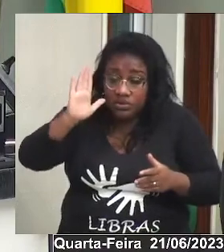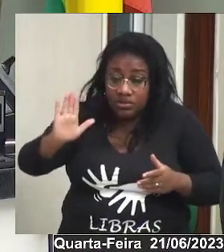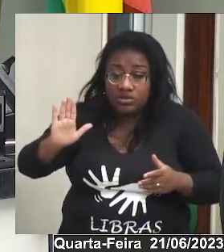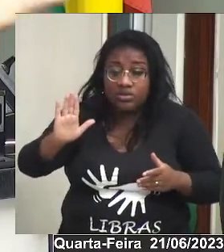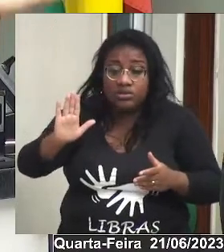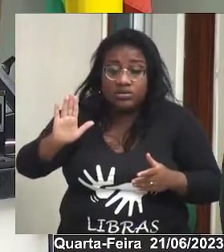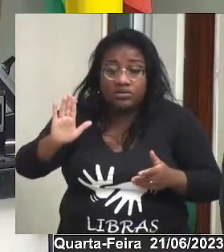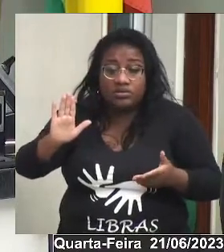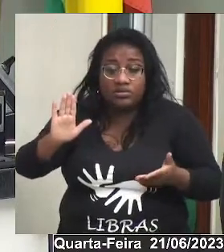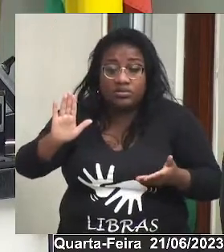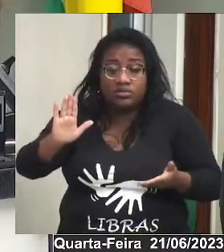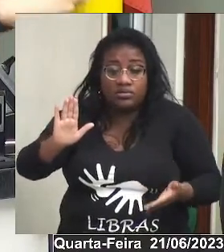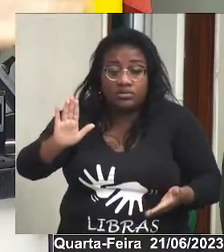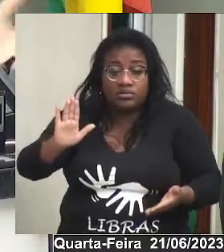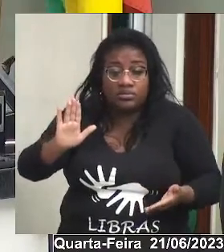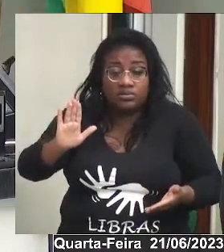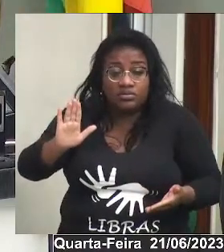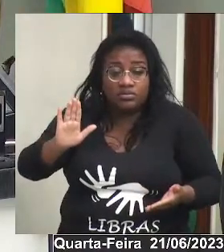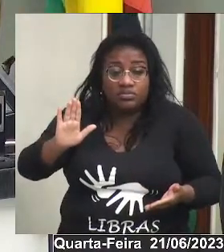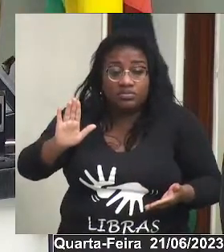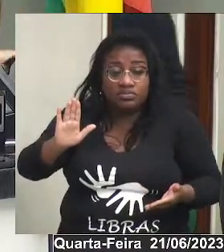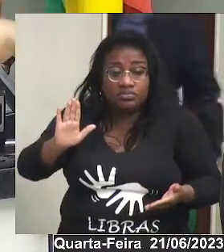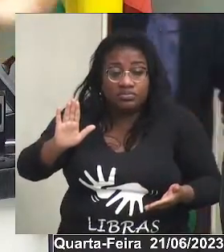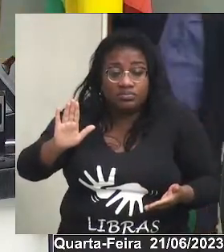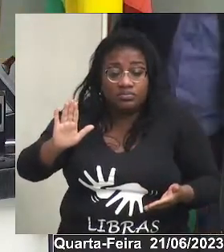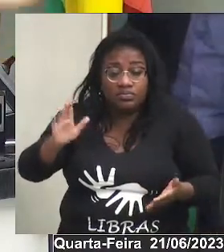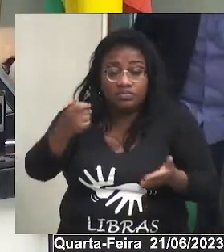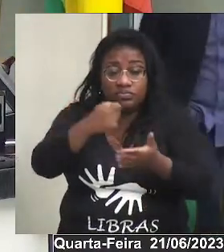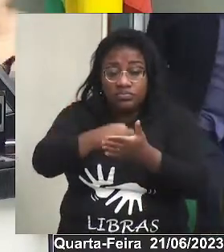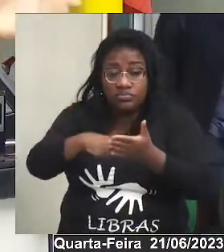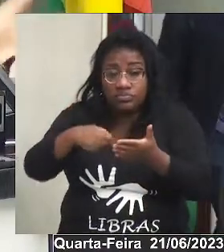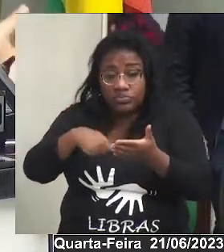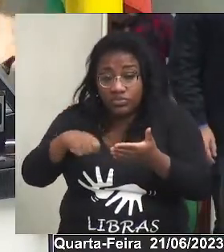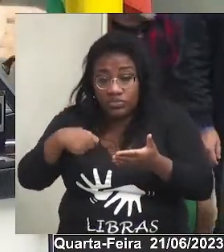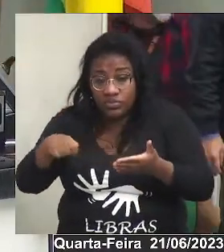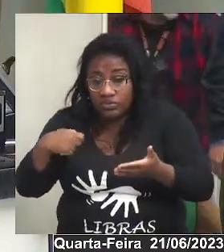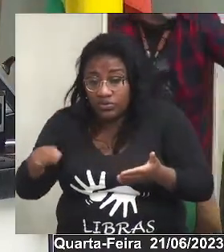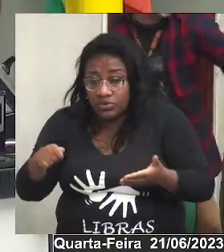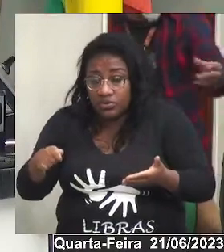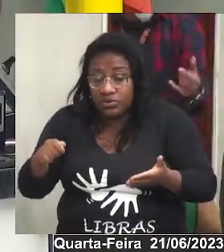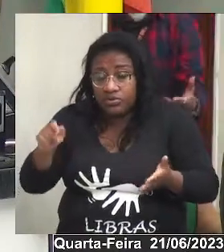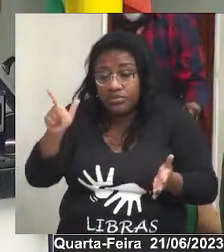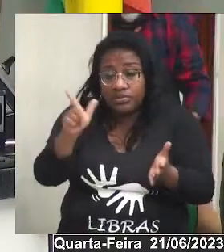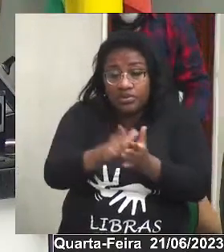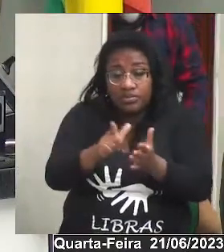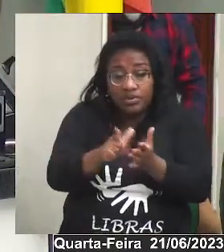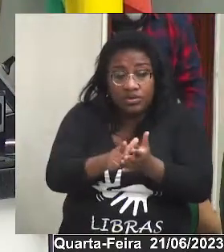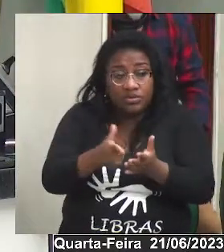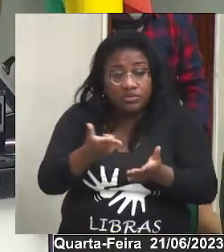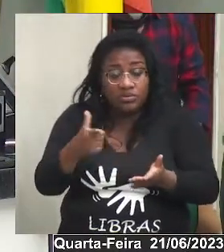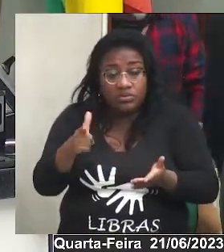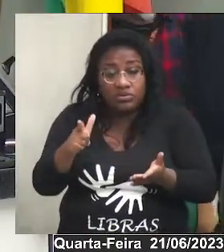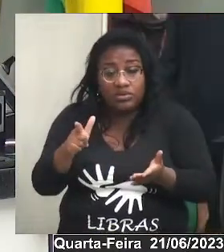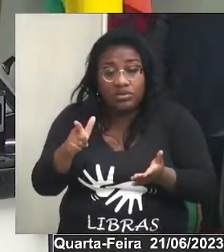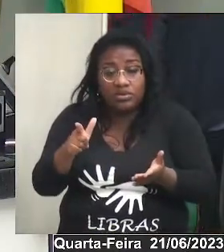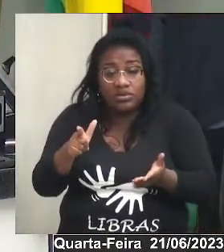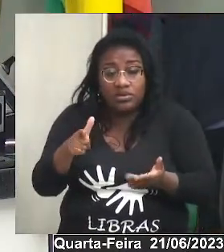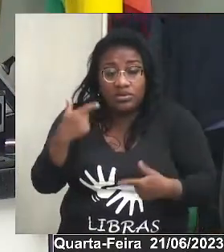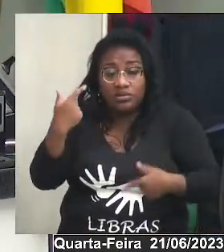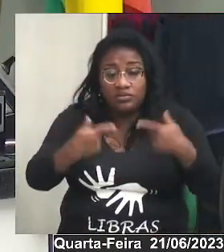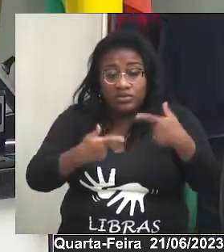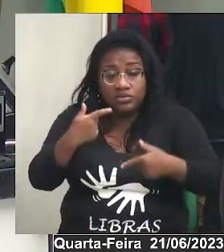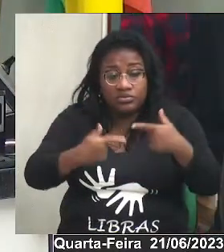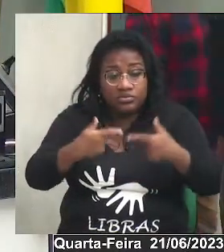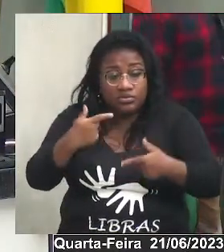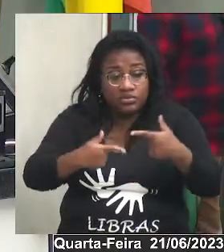palavra que eu não vou votar. Agora quer que eu vote numa coisa que não existe? Como que eu vou votar na folha de sulfite, pelo amor de Deus? Não tem projeto. Não tem,